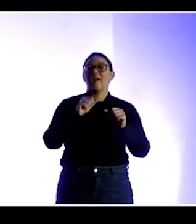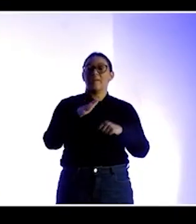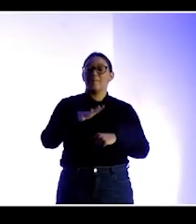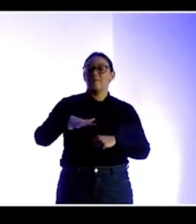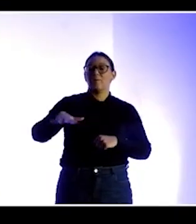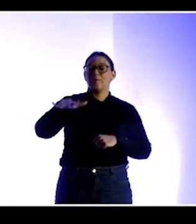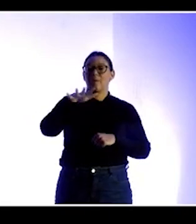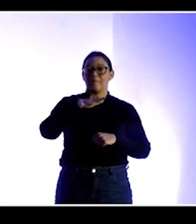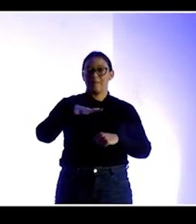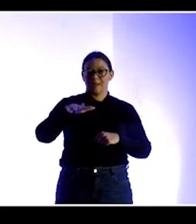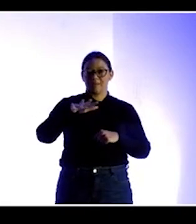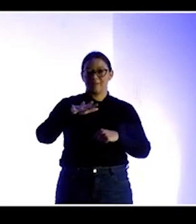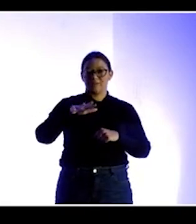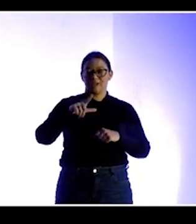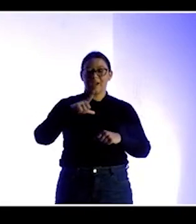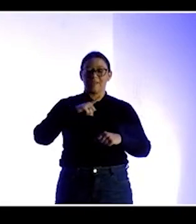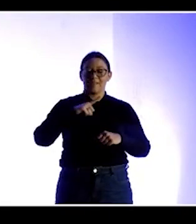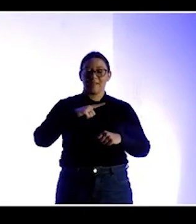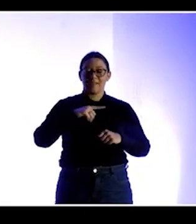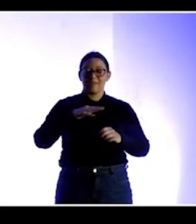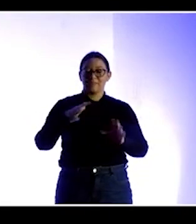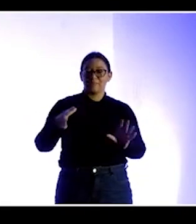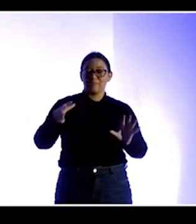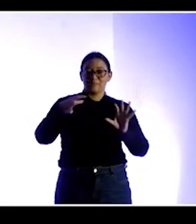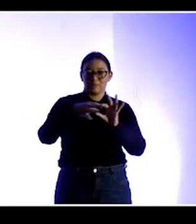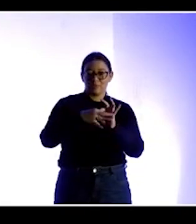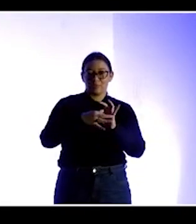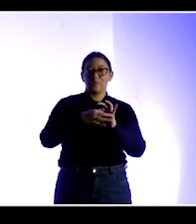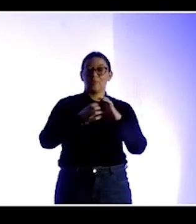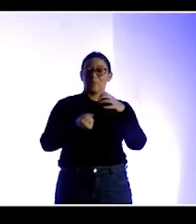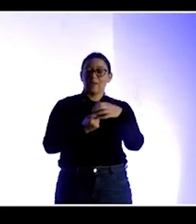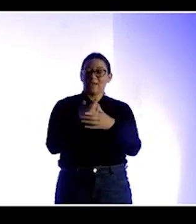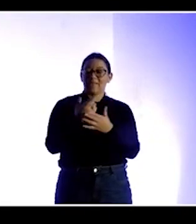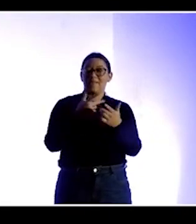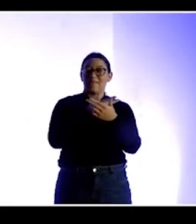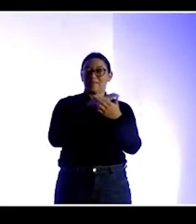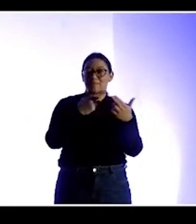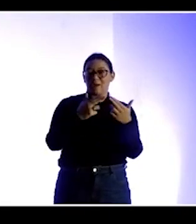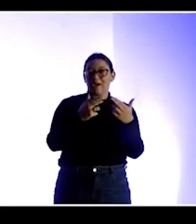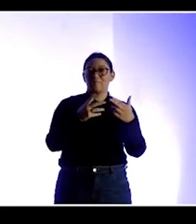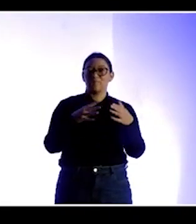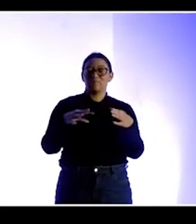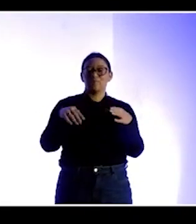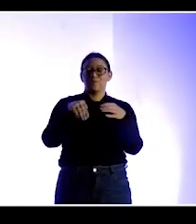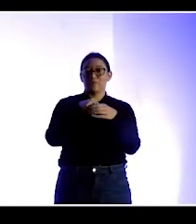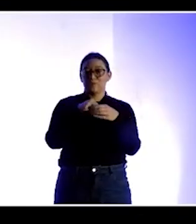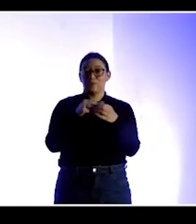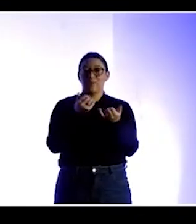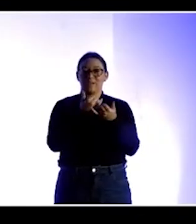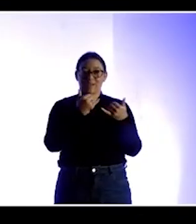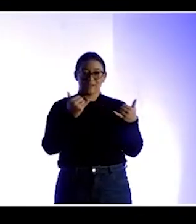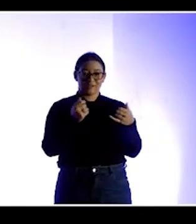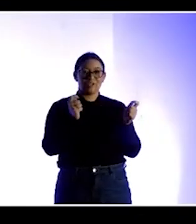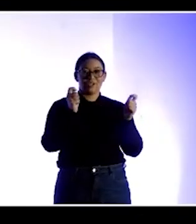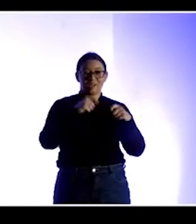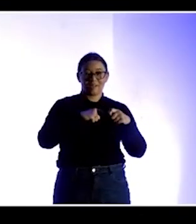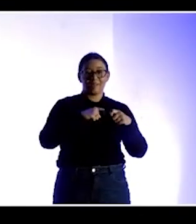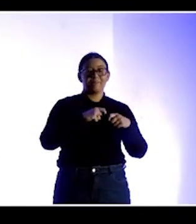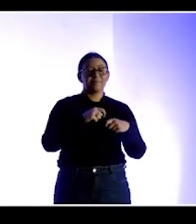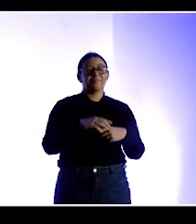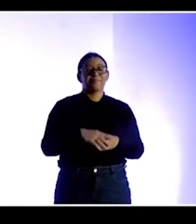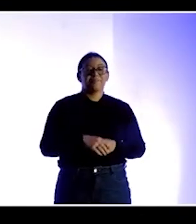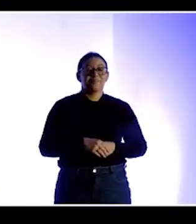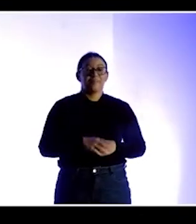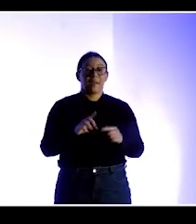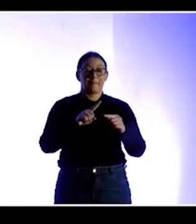eu guardo, armazeno ele para fazer várias coisas, inclusive energia elétrica de novo, se eu quiser fazer isso numa célula combustível. Mas